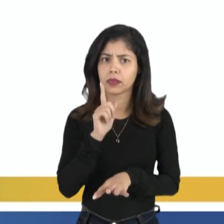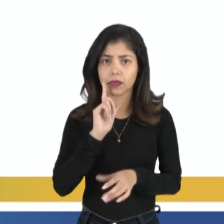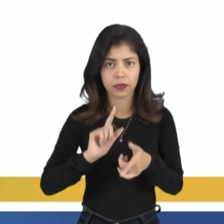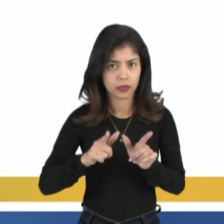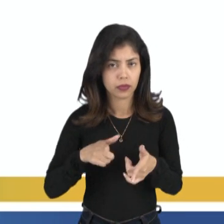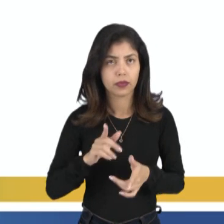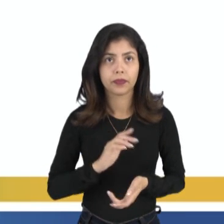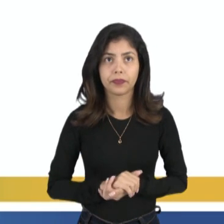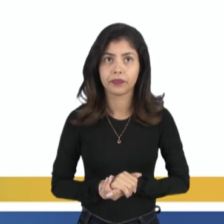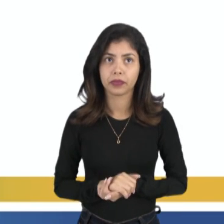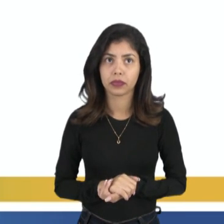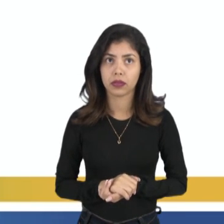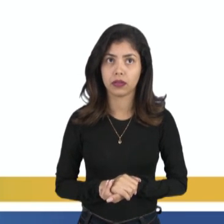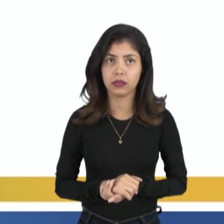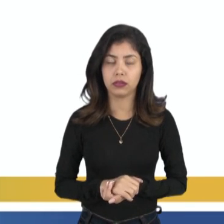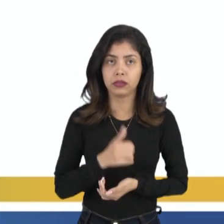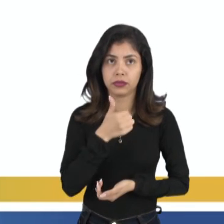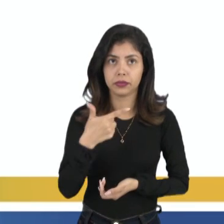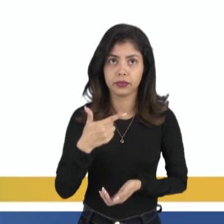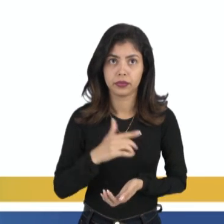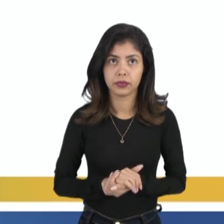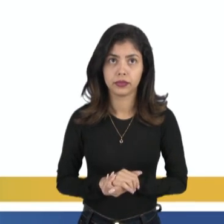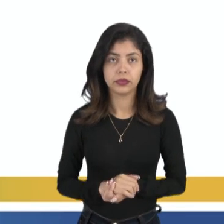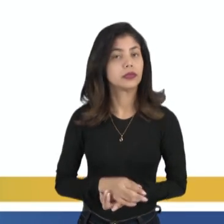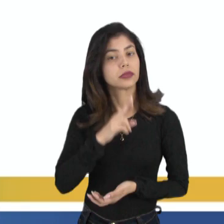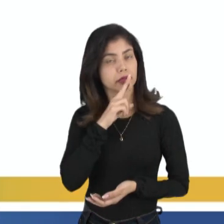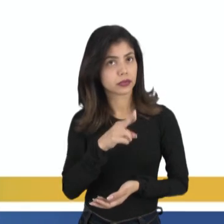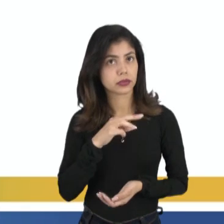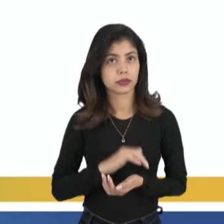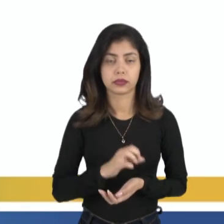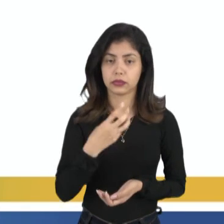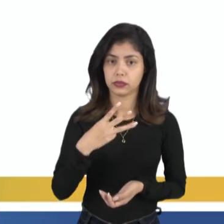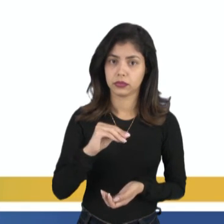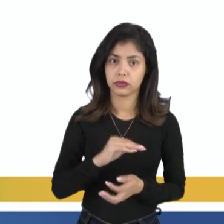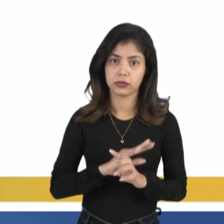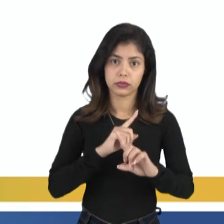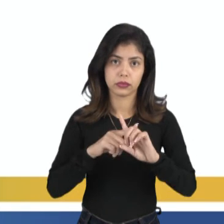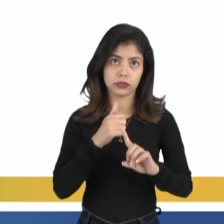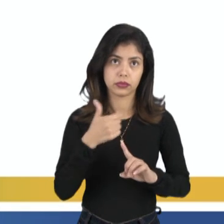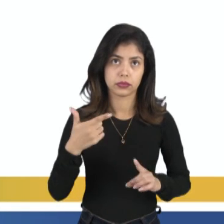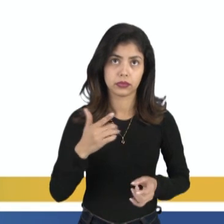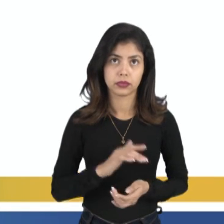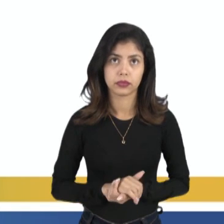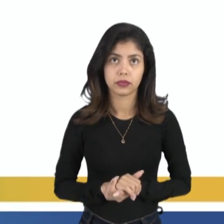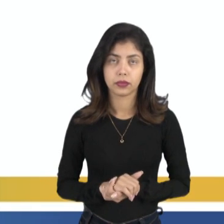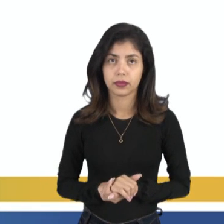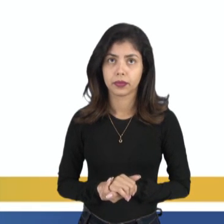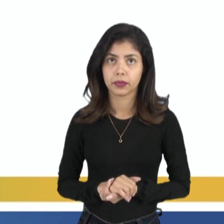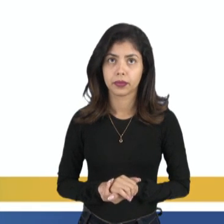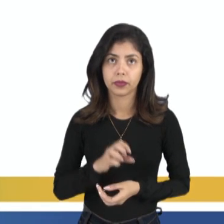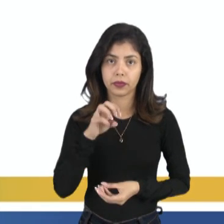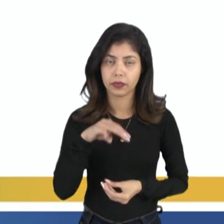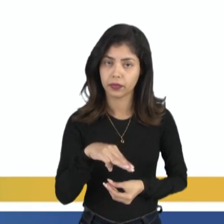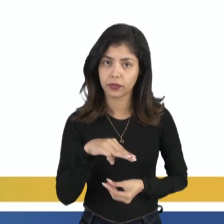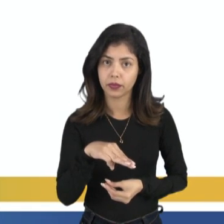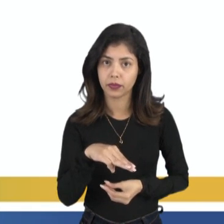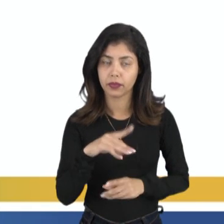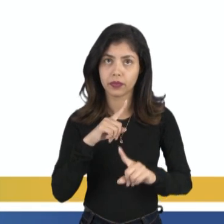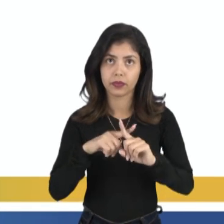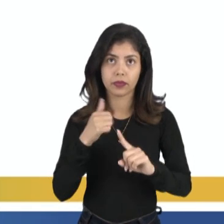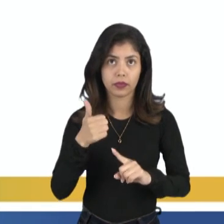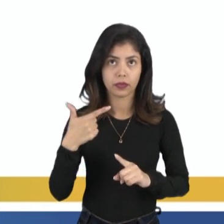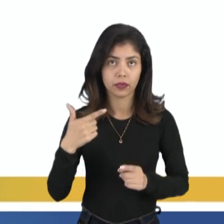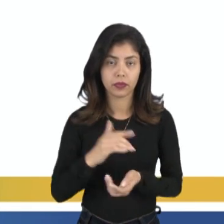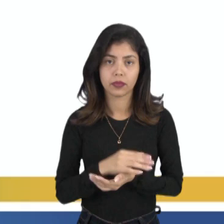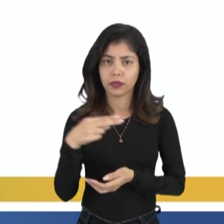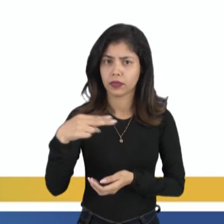resultado. Então aqui vai dar 12, essa conta aqui vai dar 30, né? Menos 12. E aí vai ficar aqui, ó,